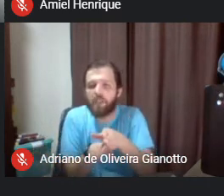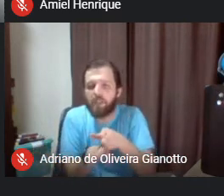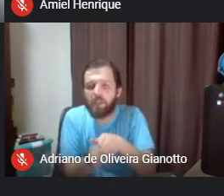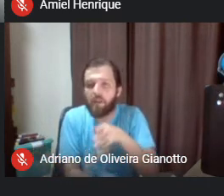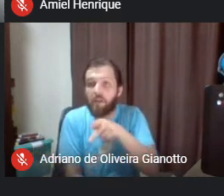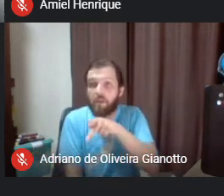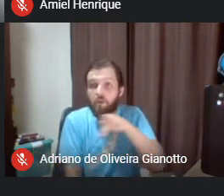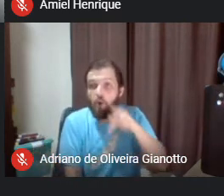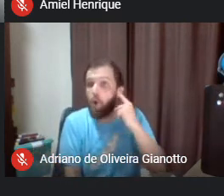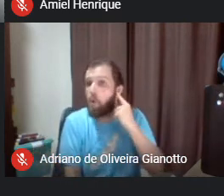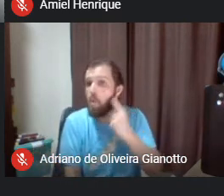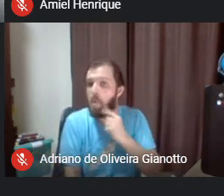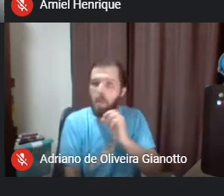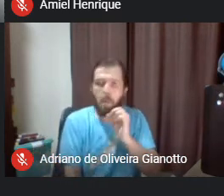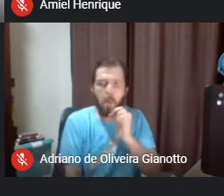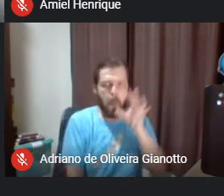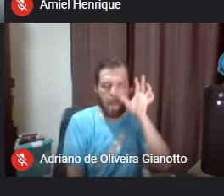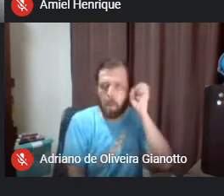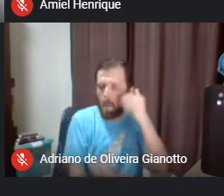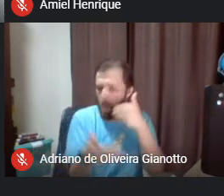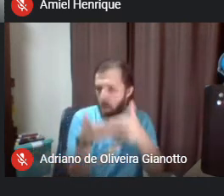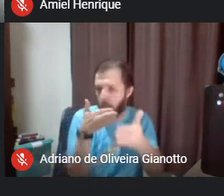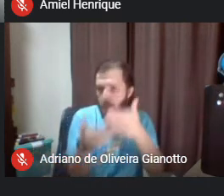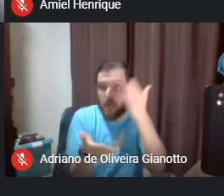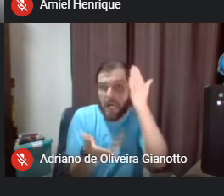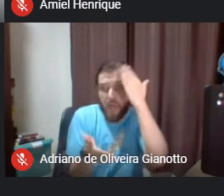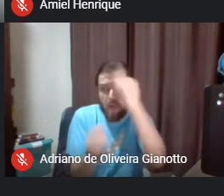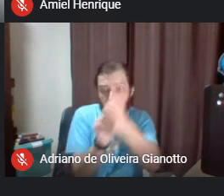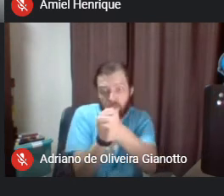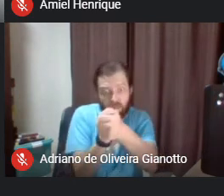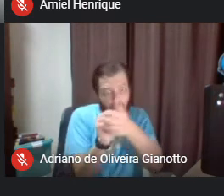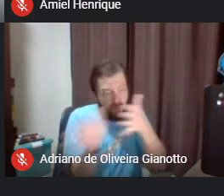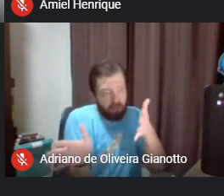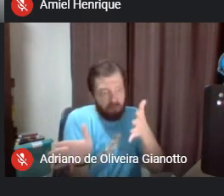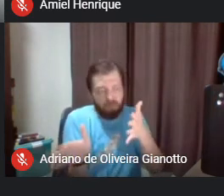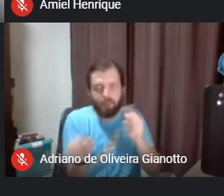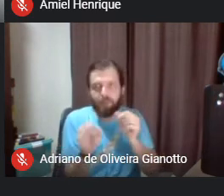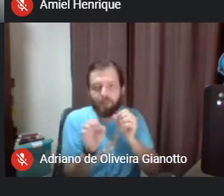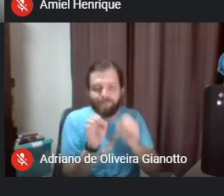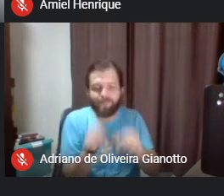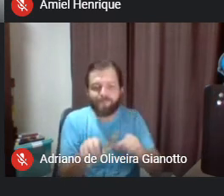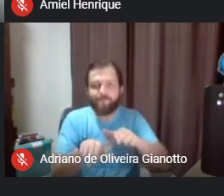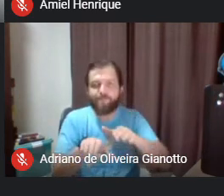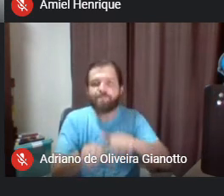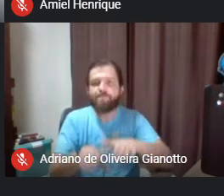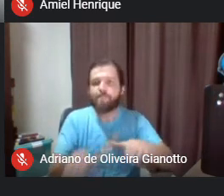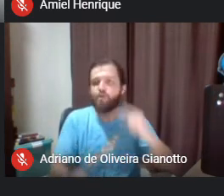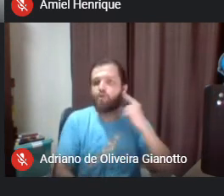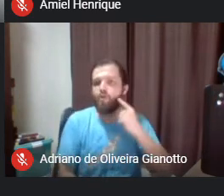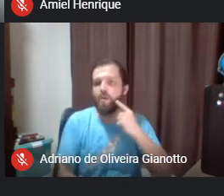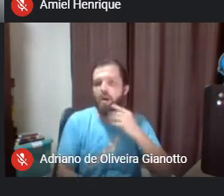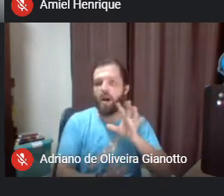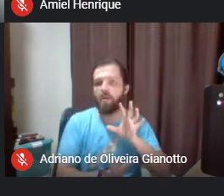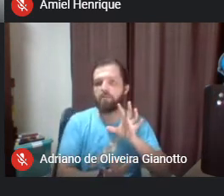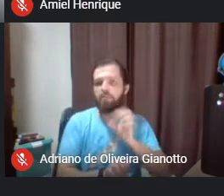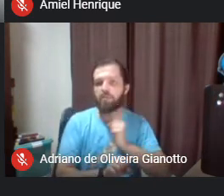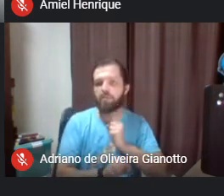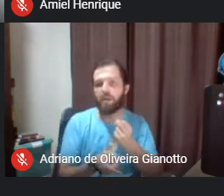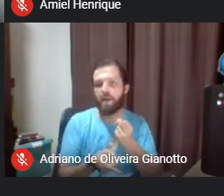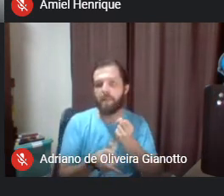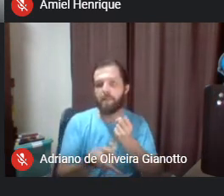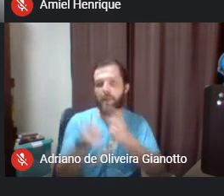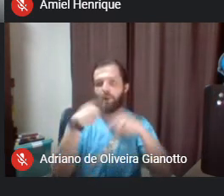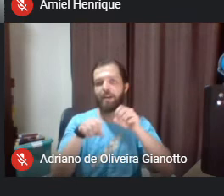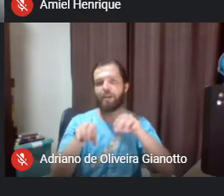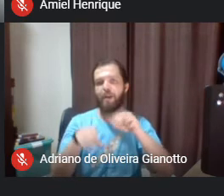é básica, né? São orientações básicas para qualquer pessoa que saiba línguas sinais,